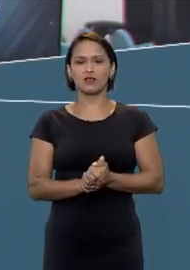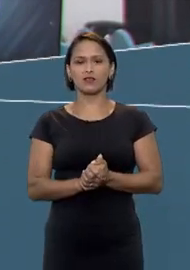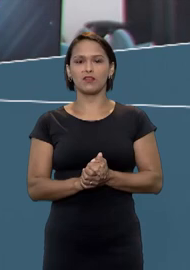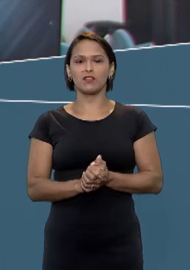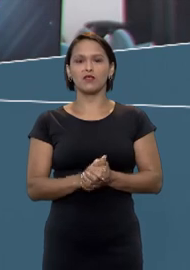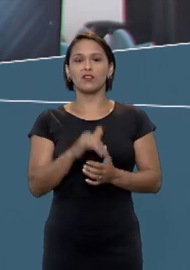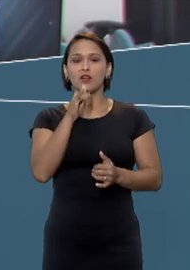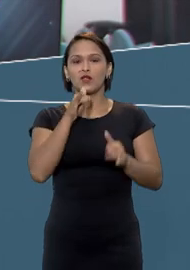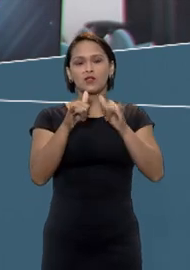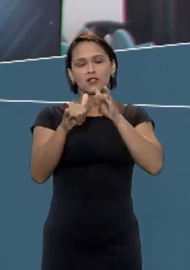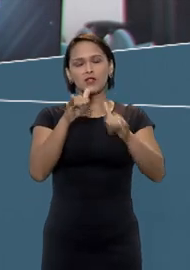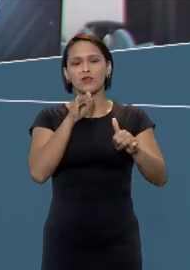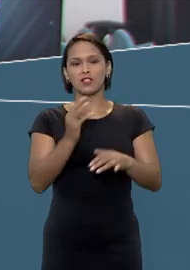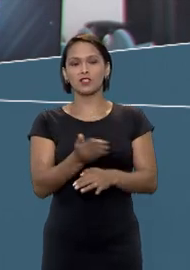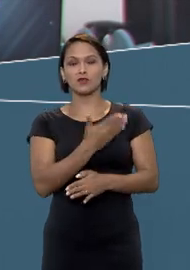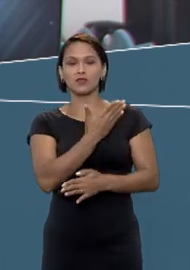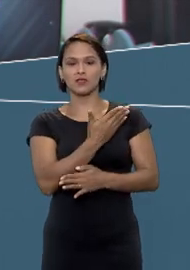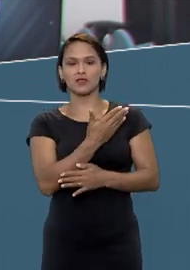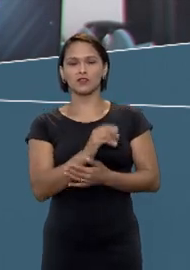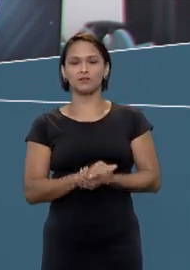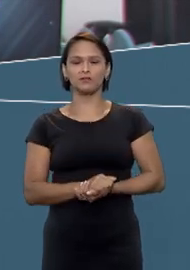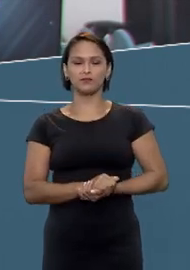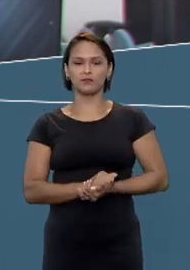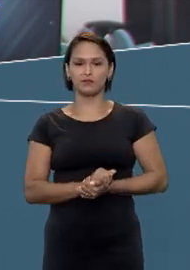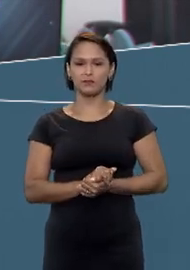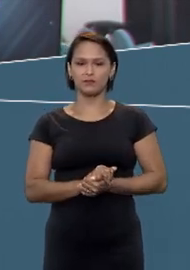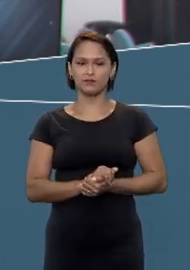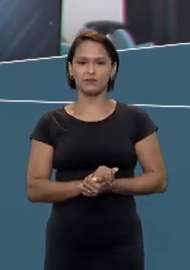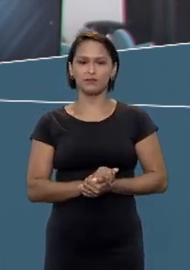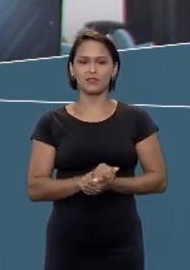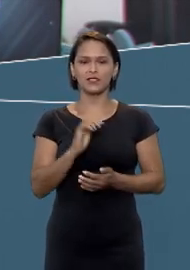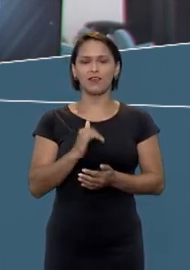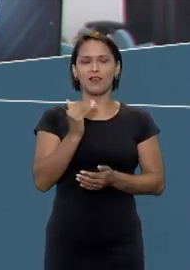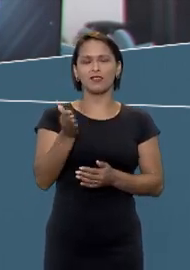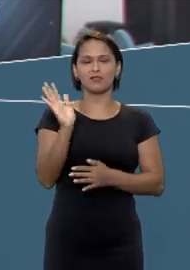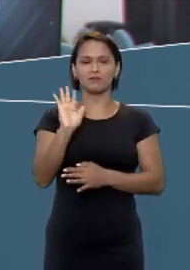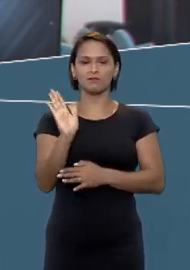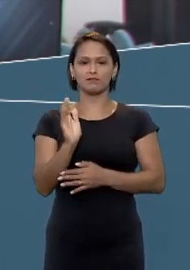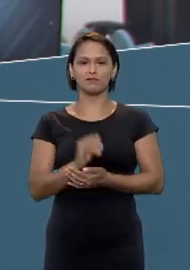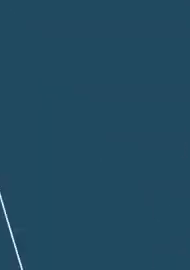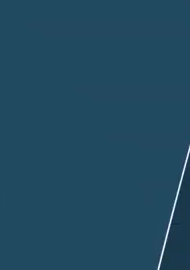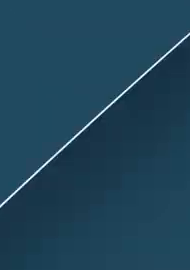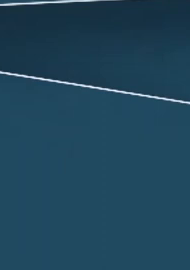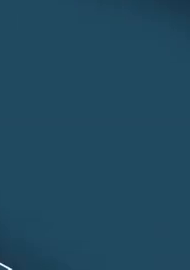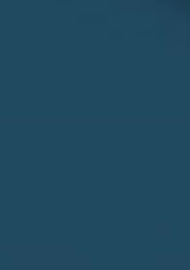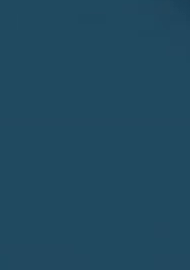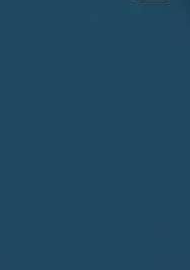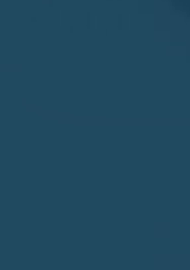Você confere outras notícias no site do STJ e nas nossas redes sociais. Até a próxima!